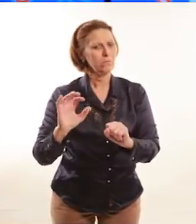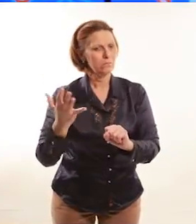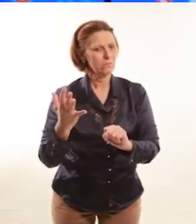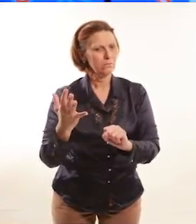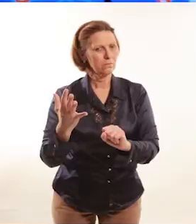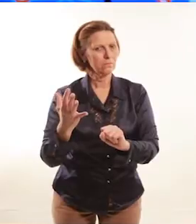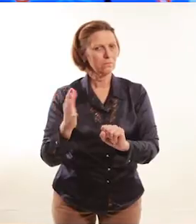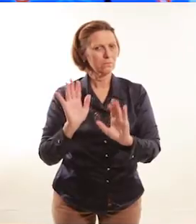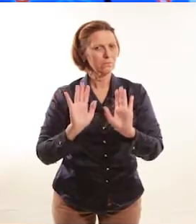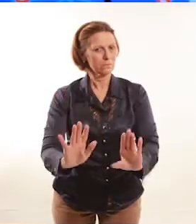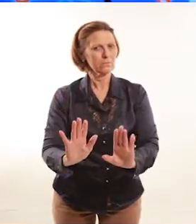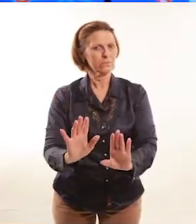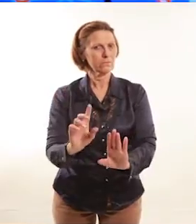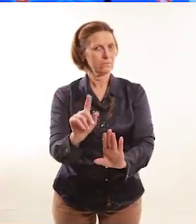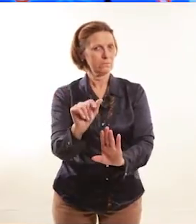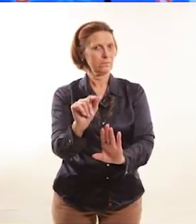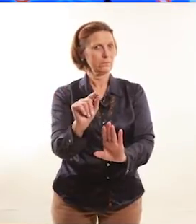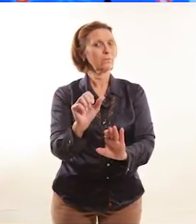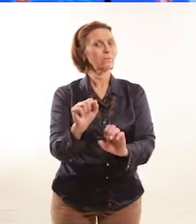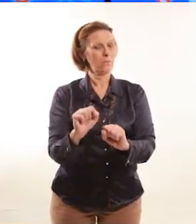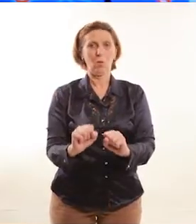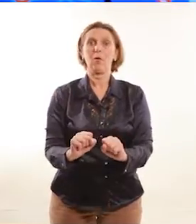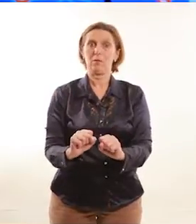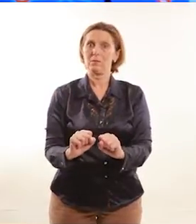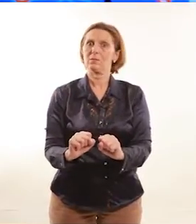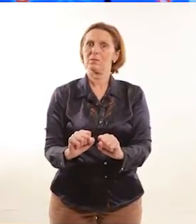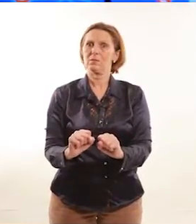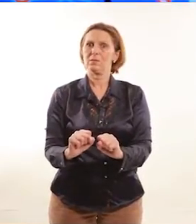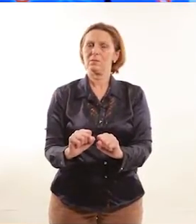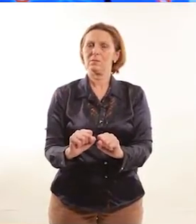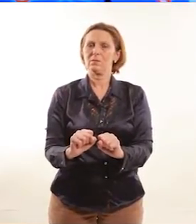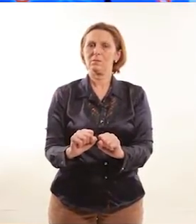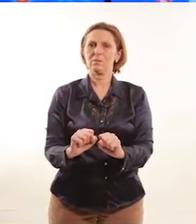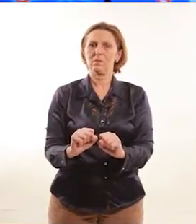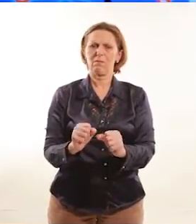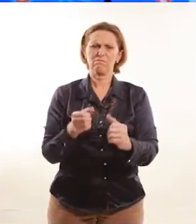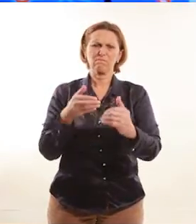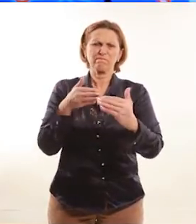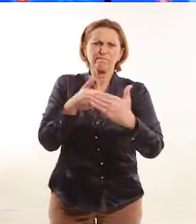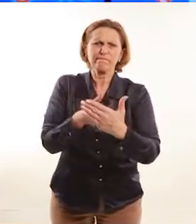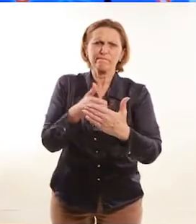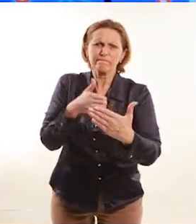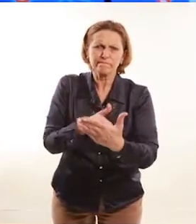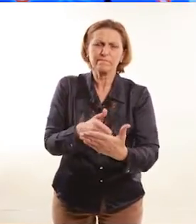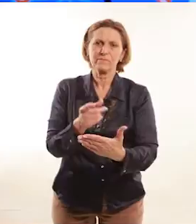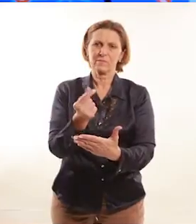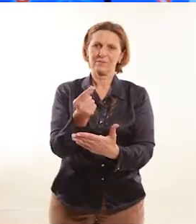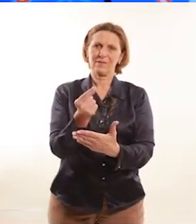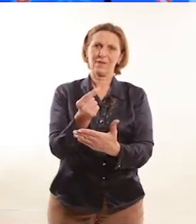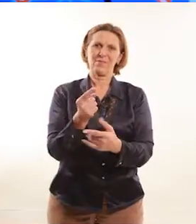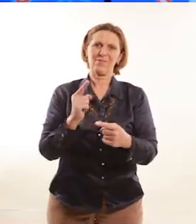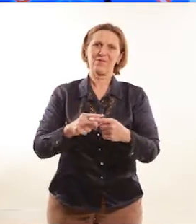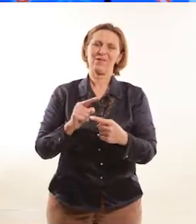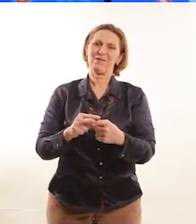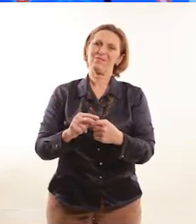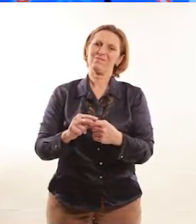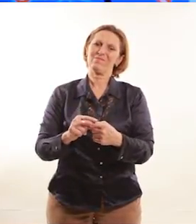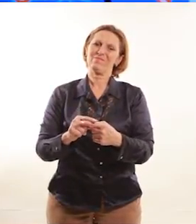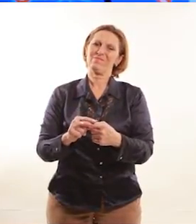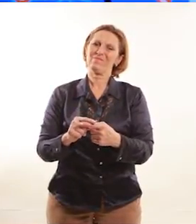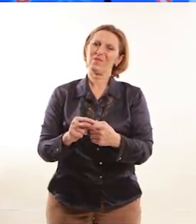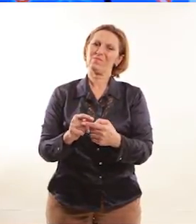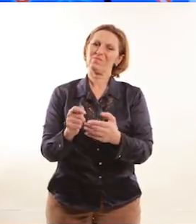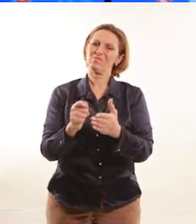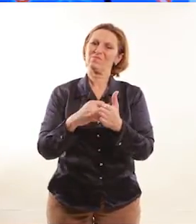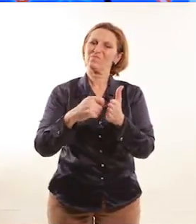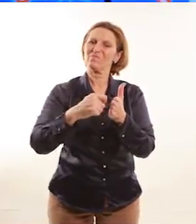parar o repasse de dinheiro? Pode. Então, quando ocorre o bloqueio de recurso, significa que a gente deixou de cumprir algum